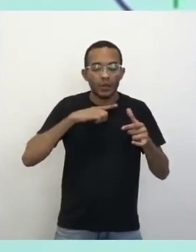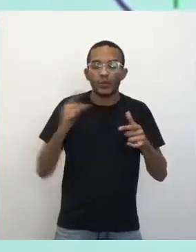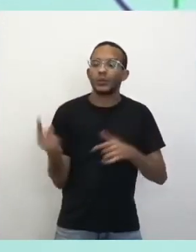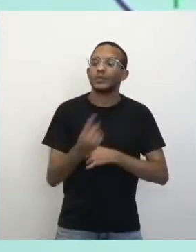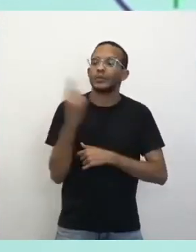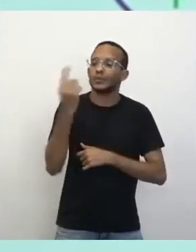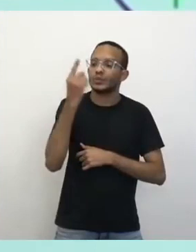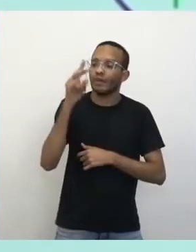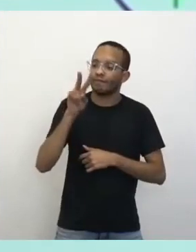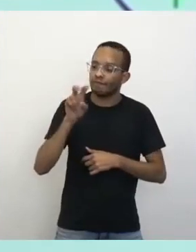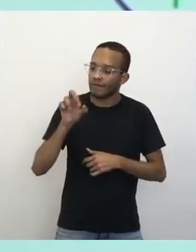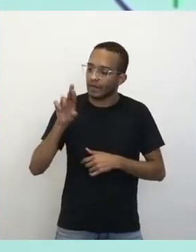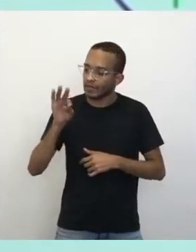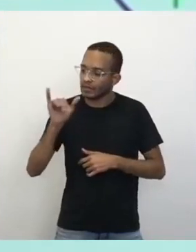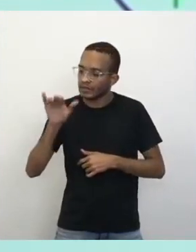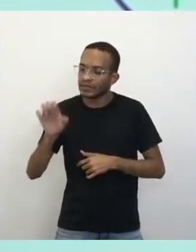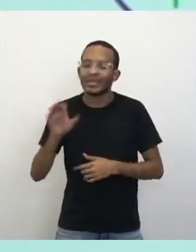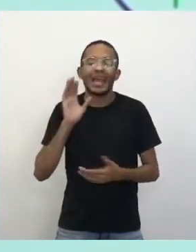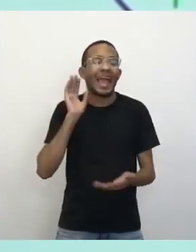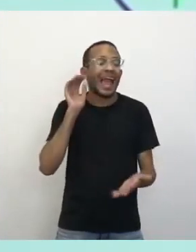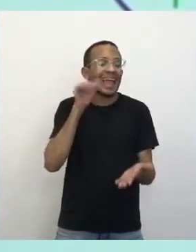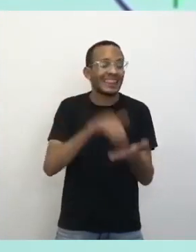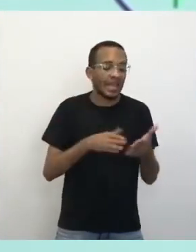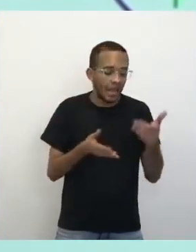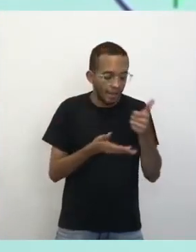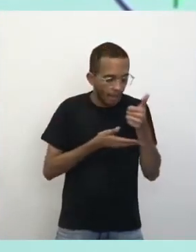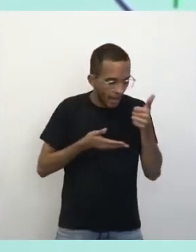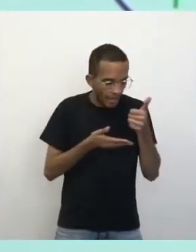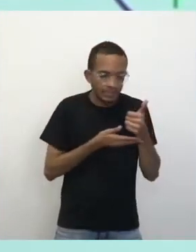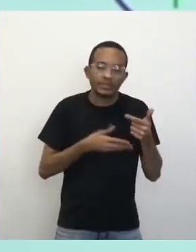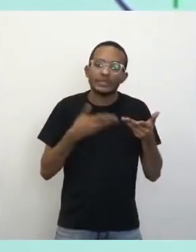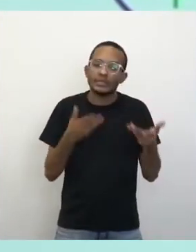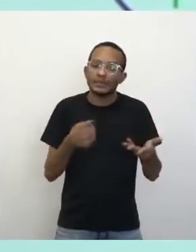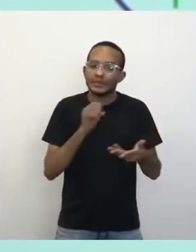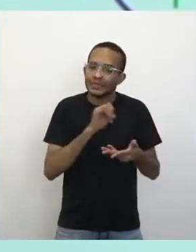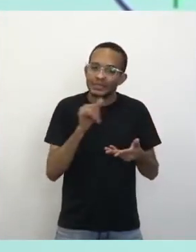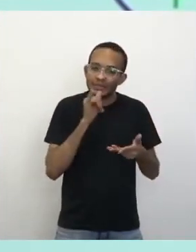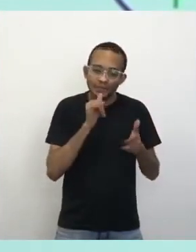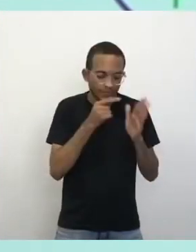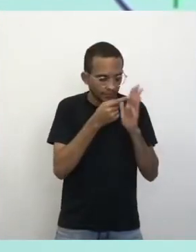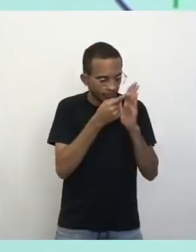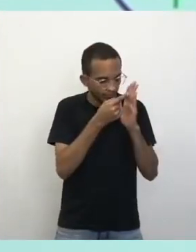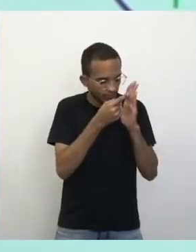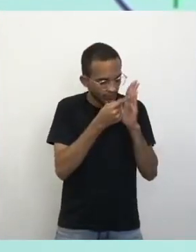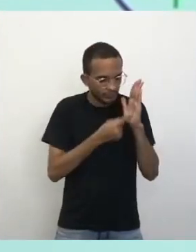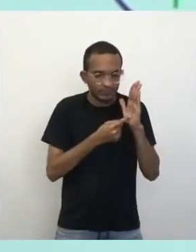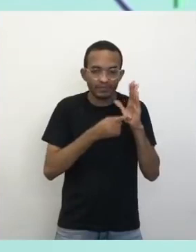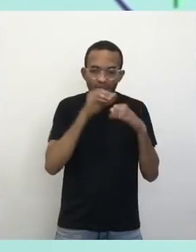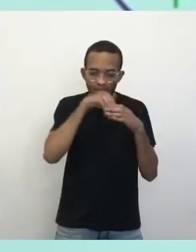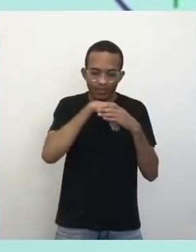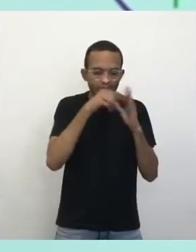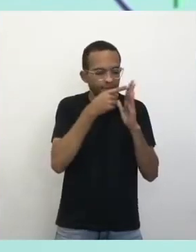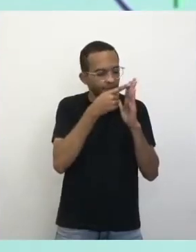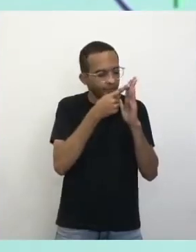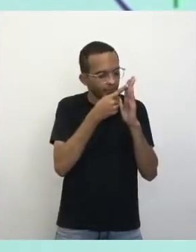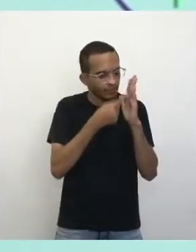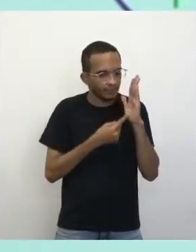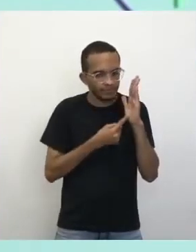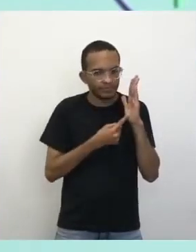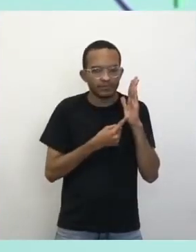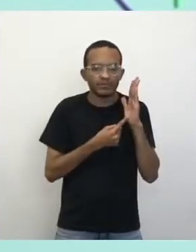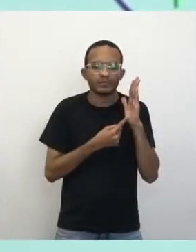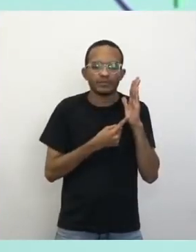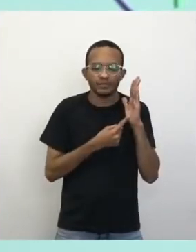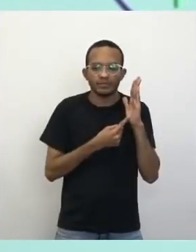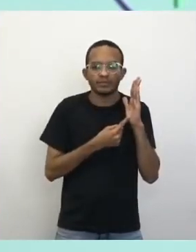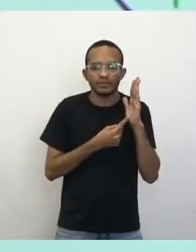vai do vértice até a direção da base. Então, se eu riscar na face lateral do vértice